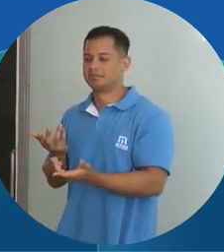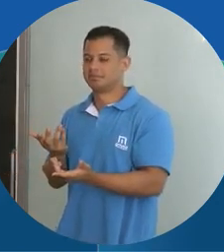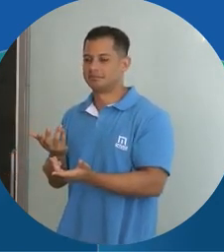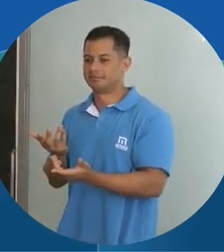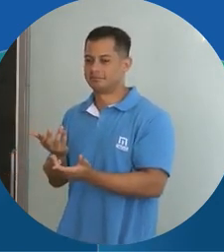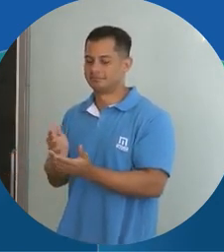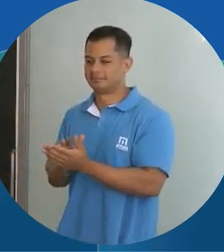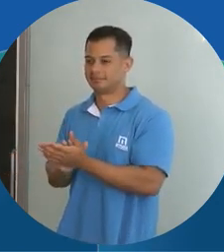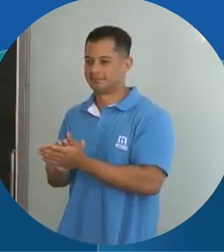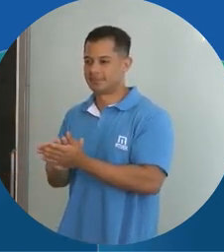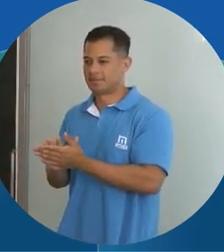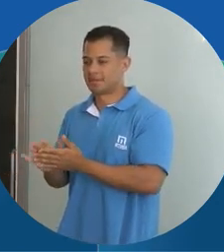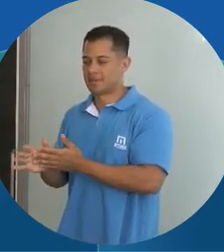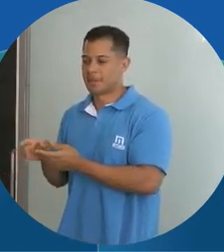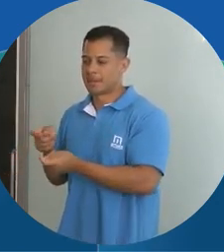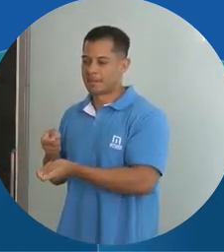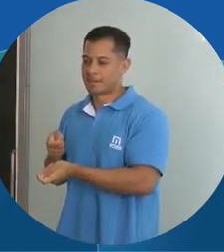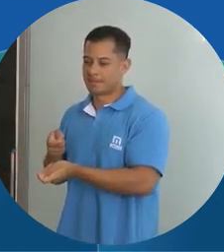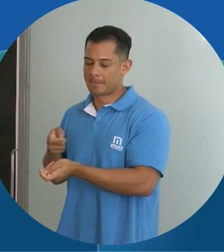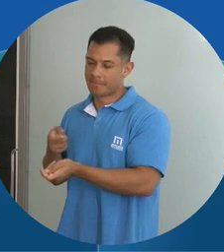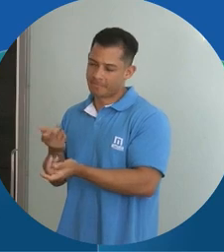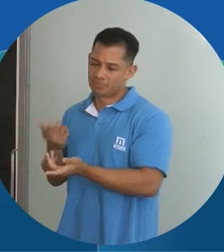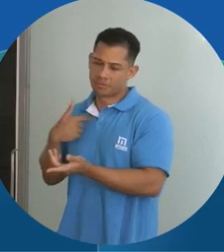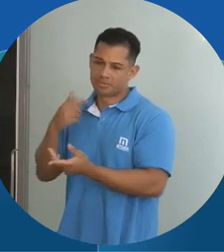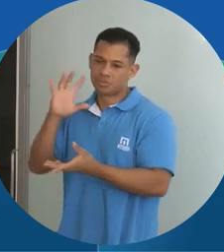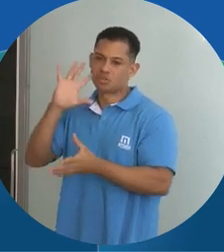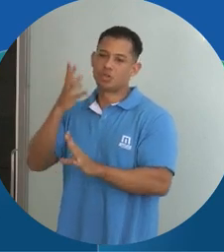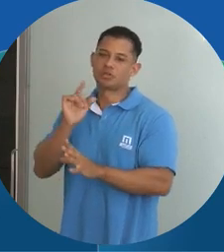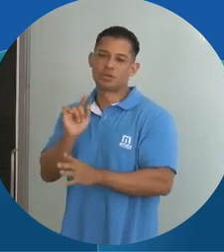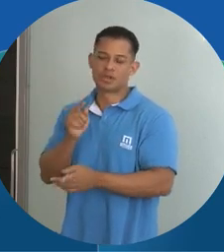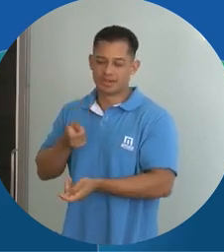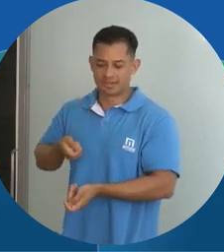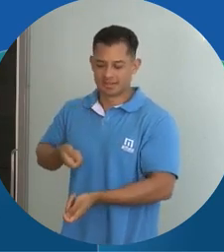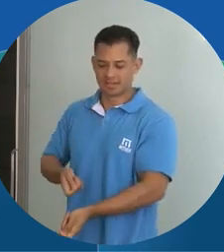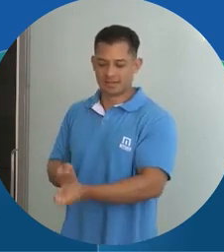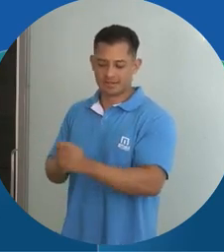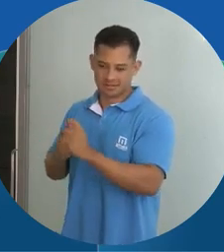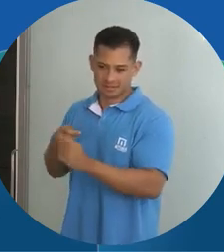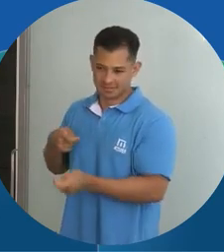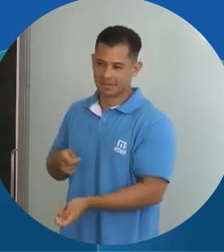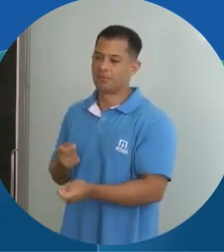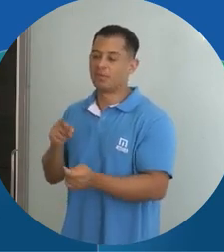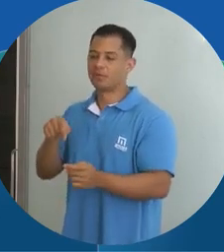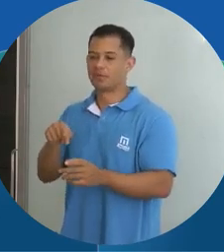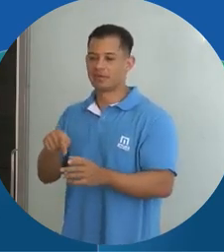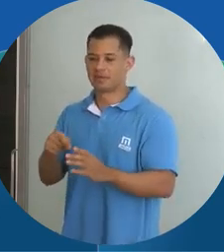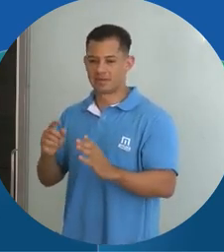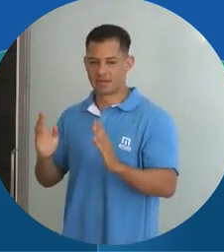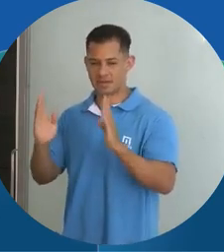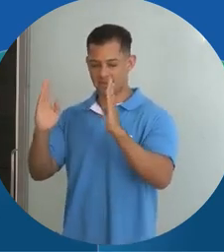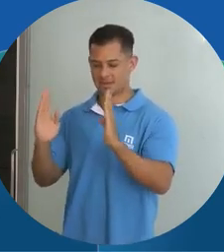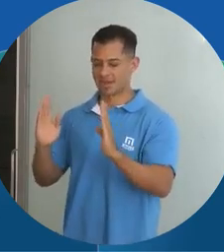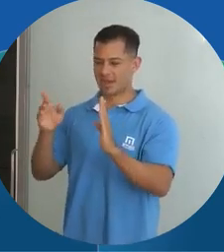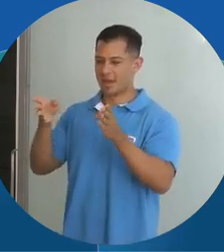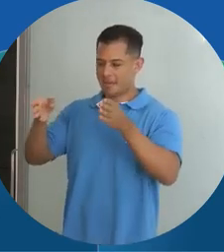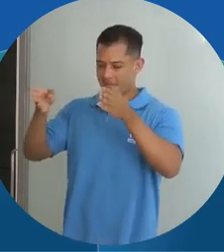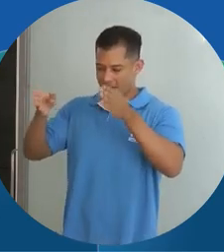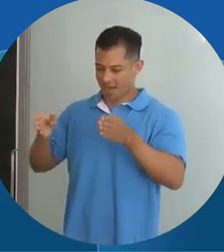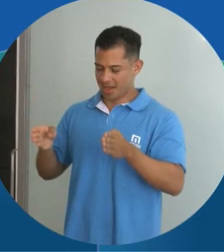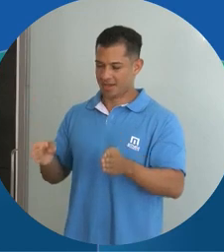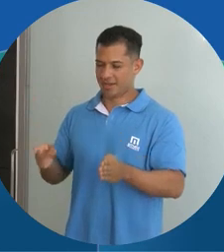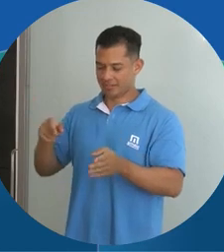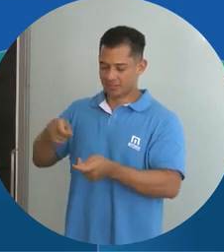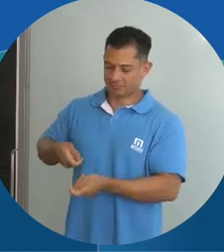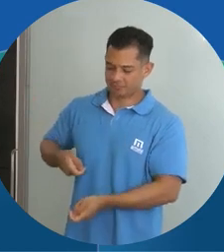escavação descendente. Então, a solução, mais uma vez, foi usar a pressa-ancoragem como guia das paredes, descendo as paredes, fazendo